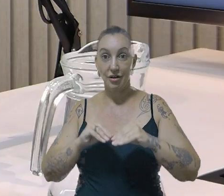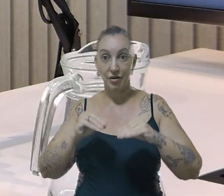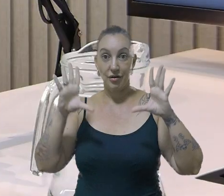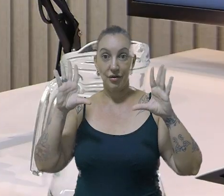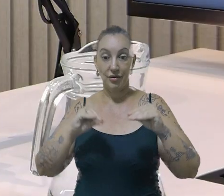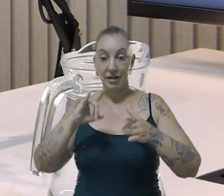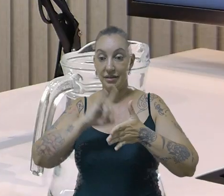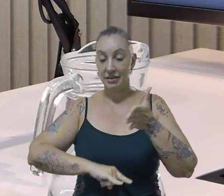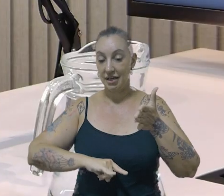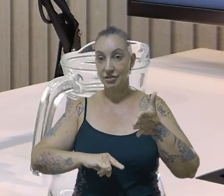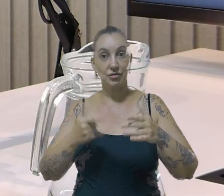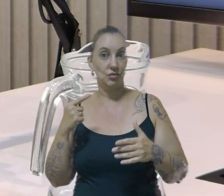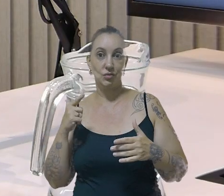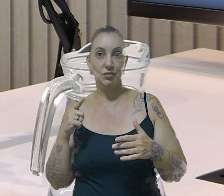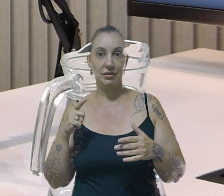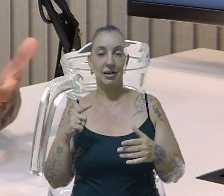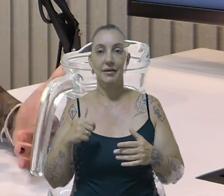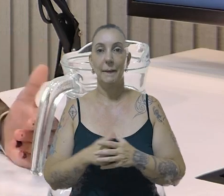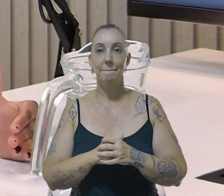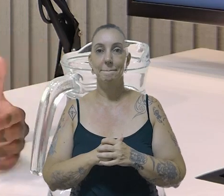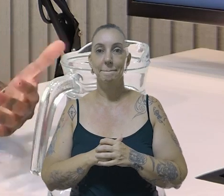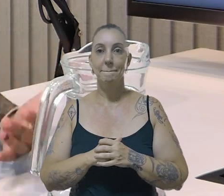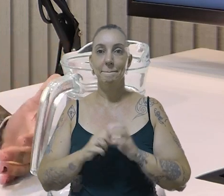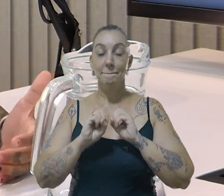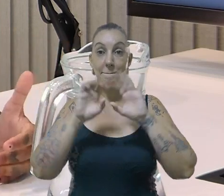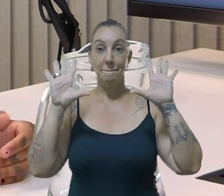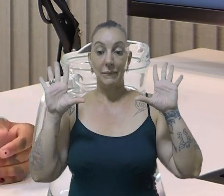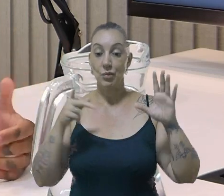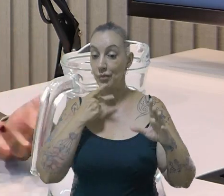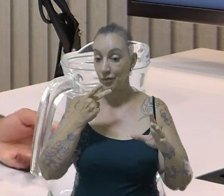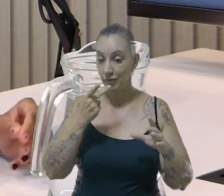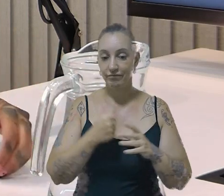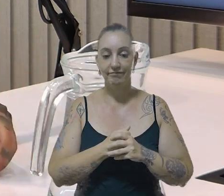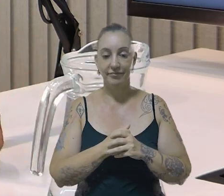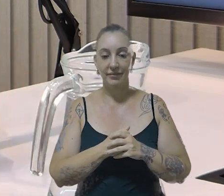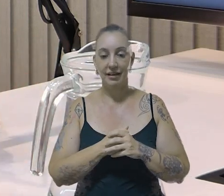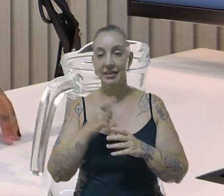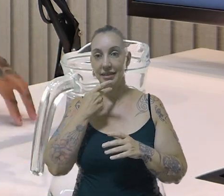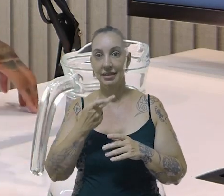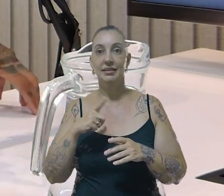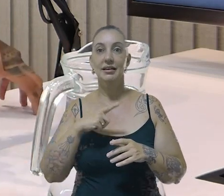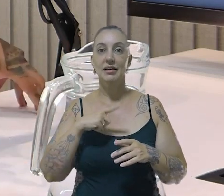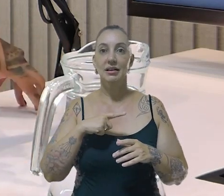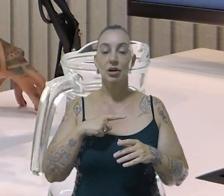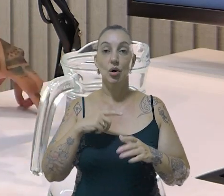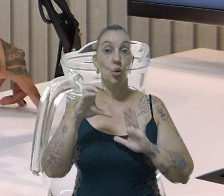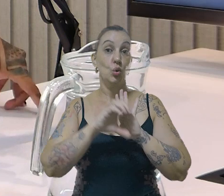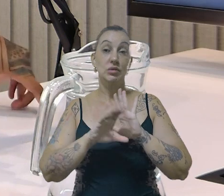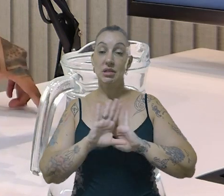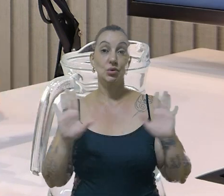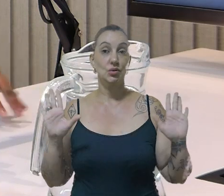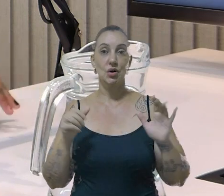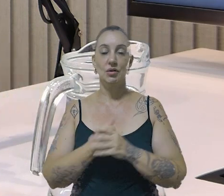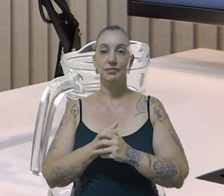tem uma dramaturgia eh explícita ali né falada Você tem uma dramaturgia conceitual isso exato